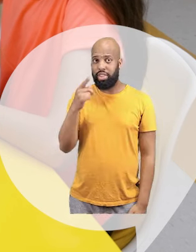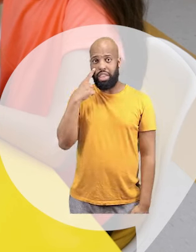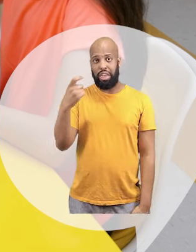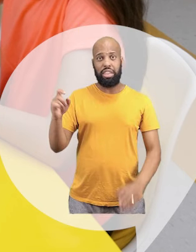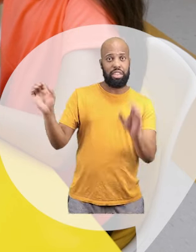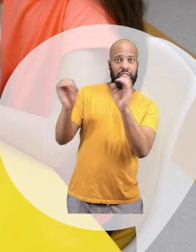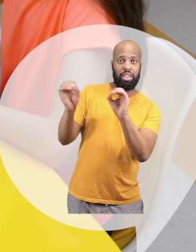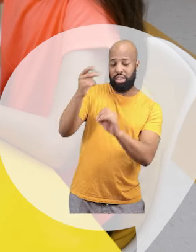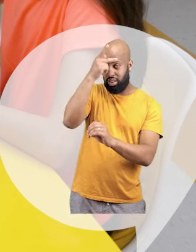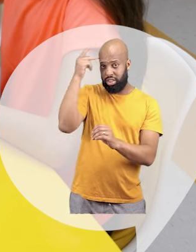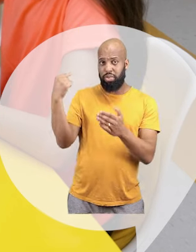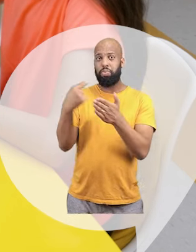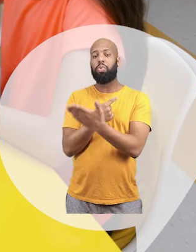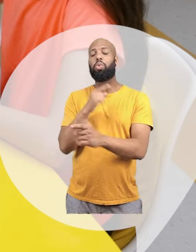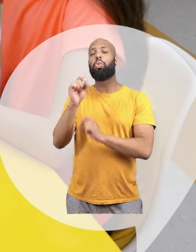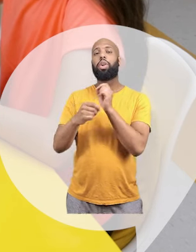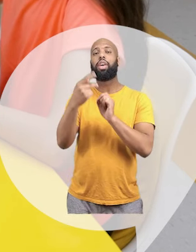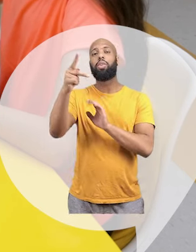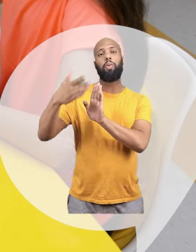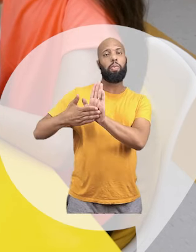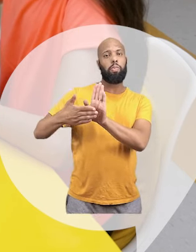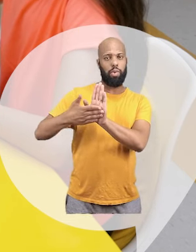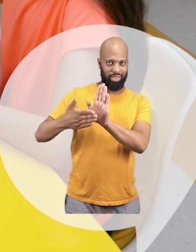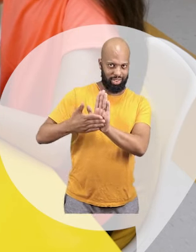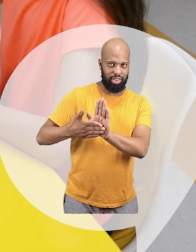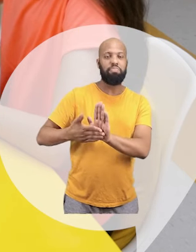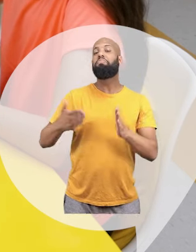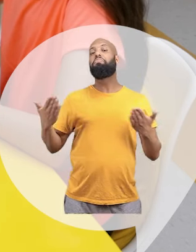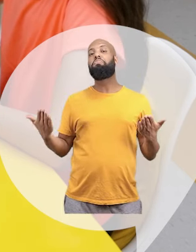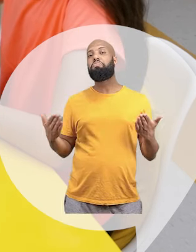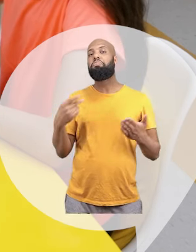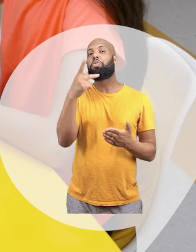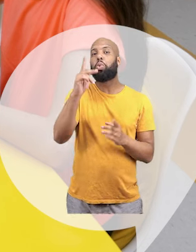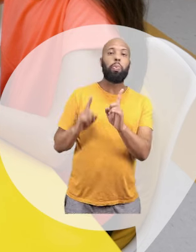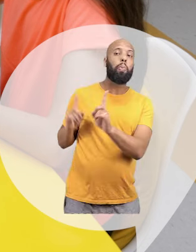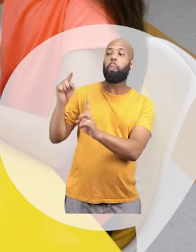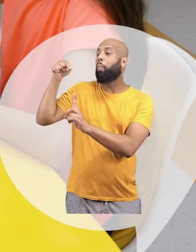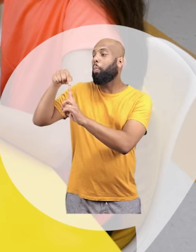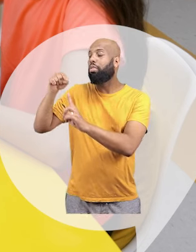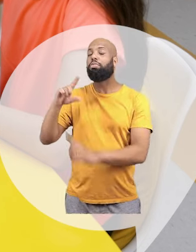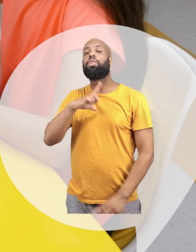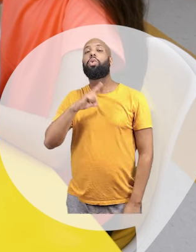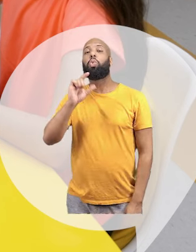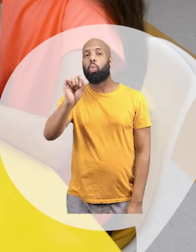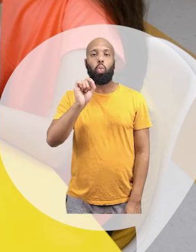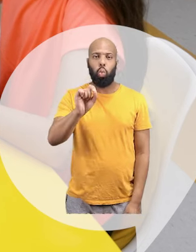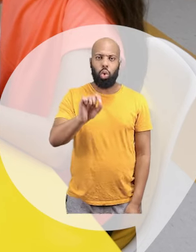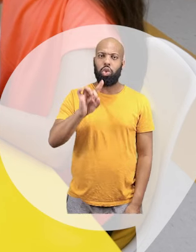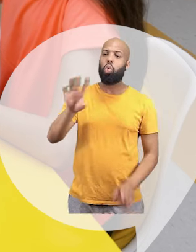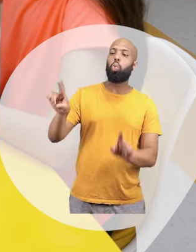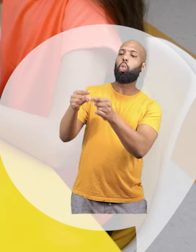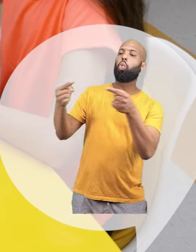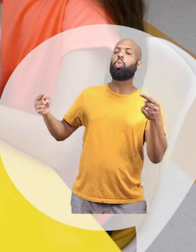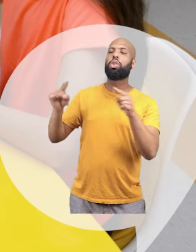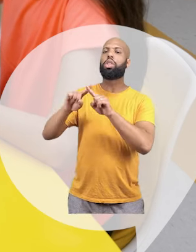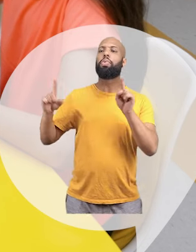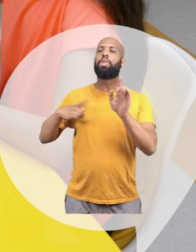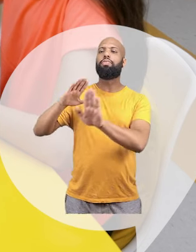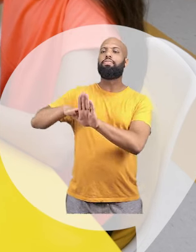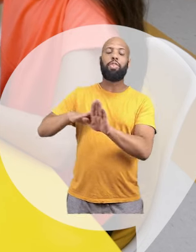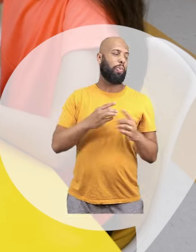foi interessante o seguinte vai me perguntado qual que é o seu propósito Tipo o que que que você tem além